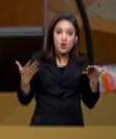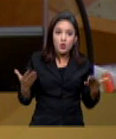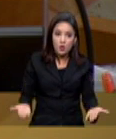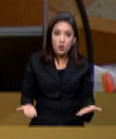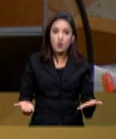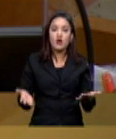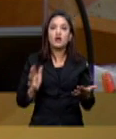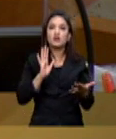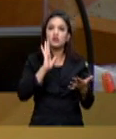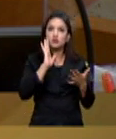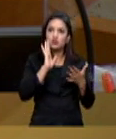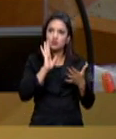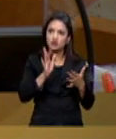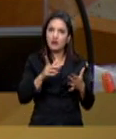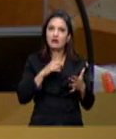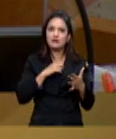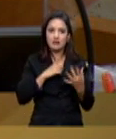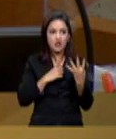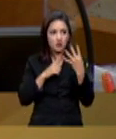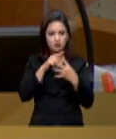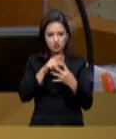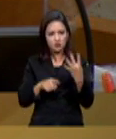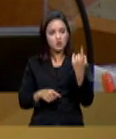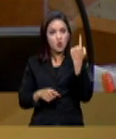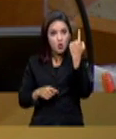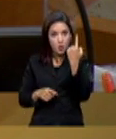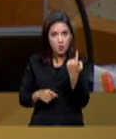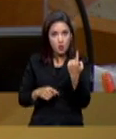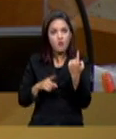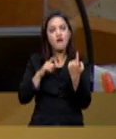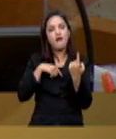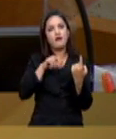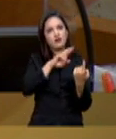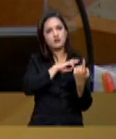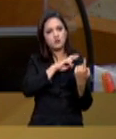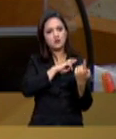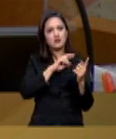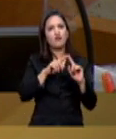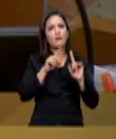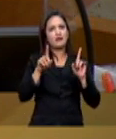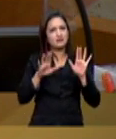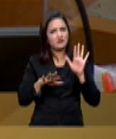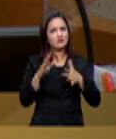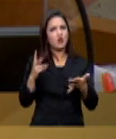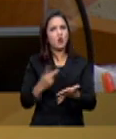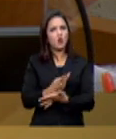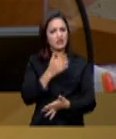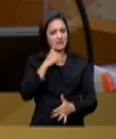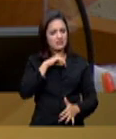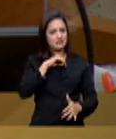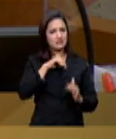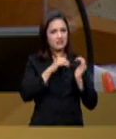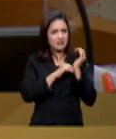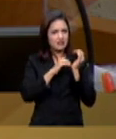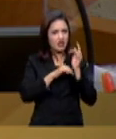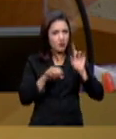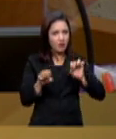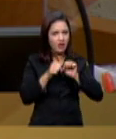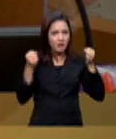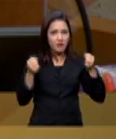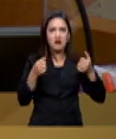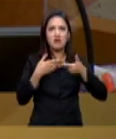de quebra de sigilo. Há pouco eu lembrava o ministro Alexandre de um episódio que teve